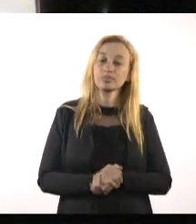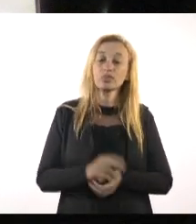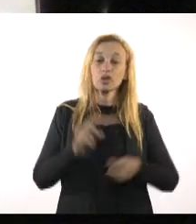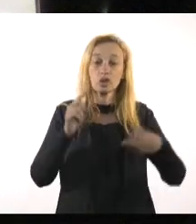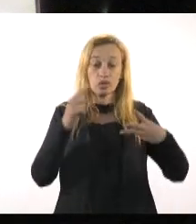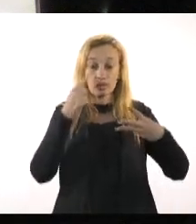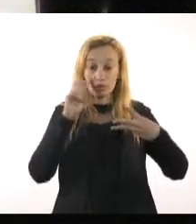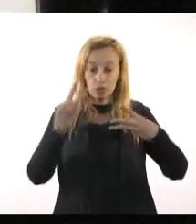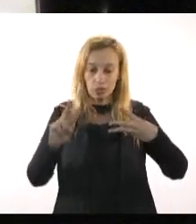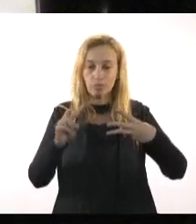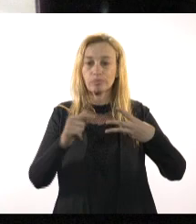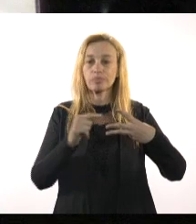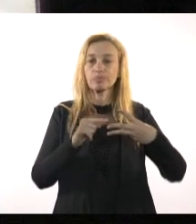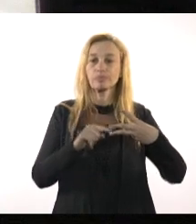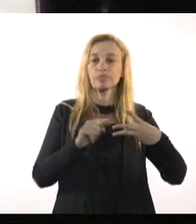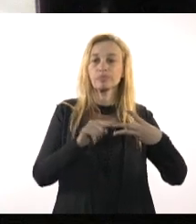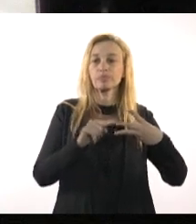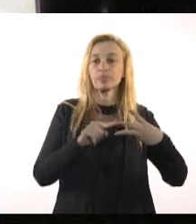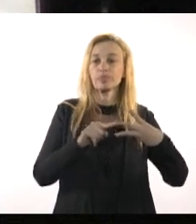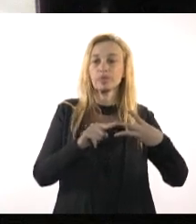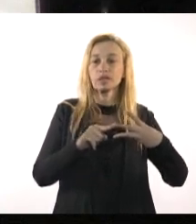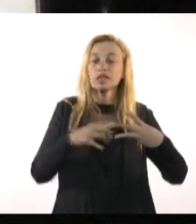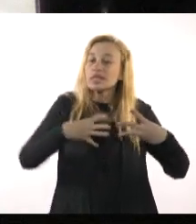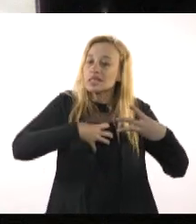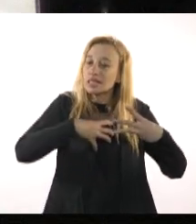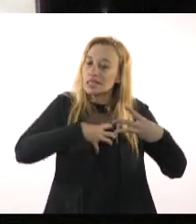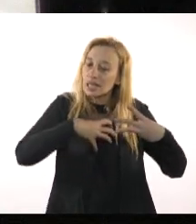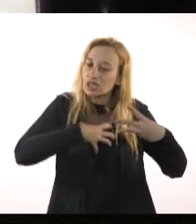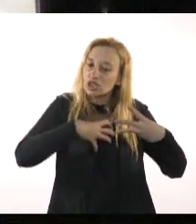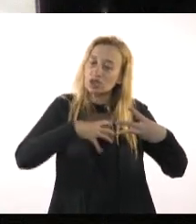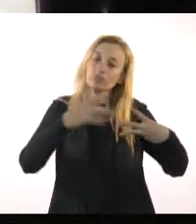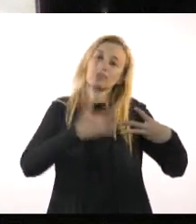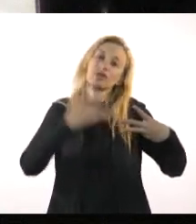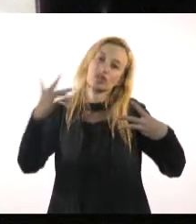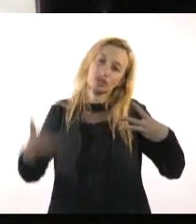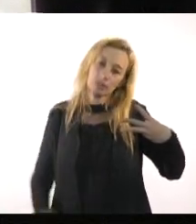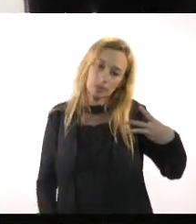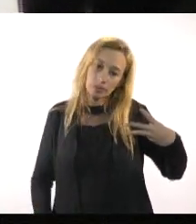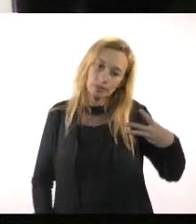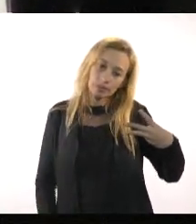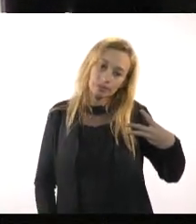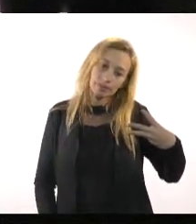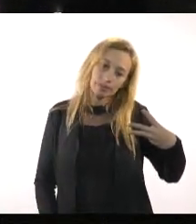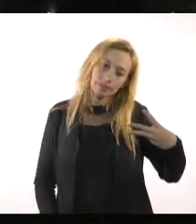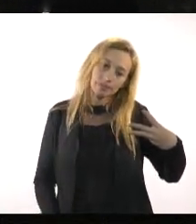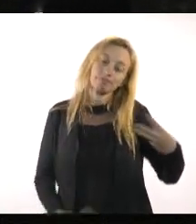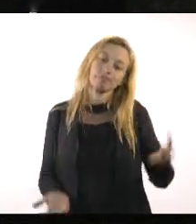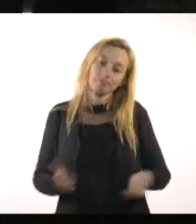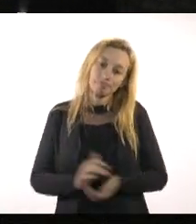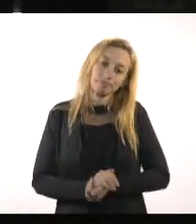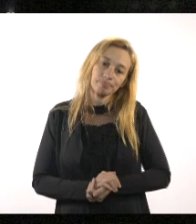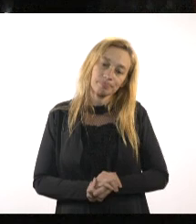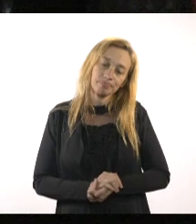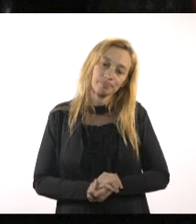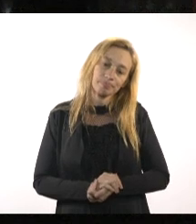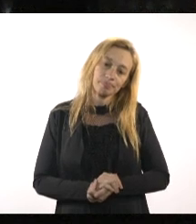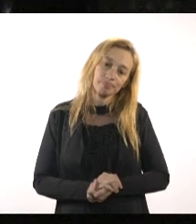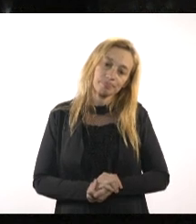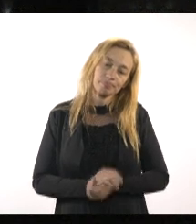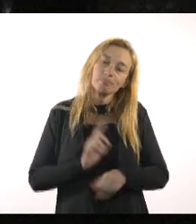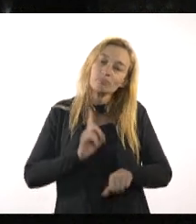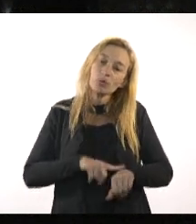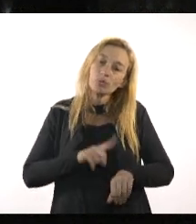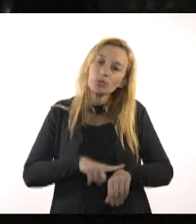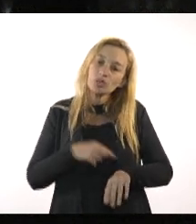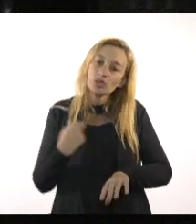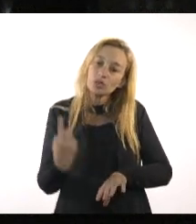viu, é o ver, o sentir compaixão, que é aquilo que impacta no momento em que